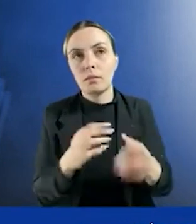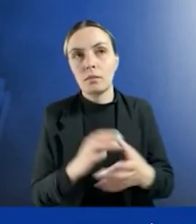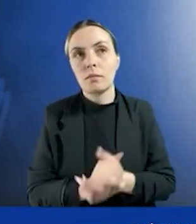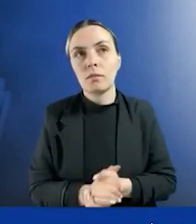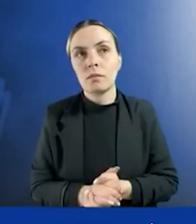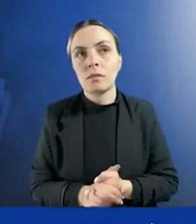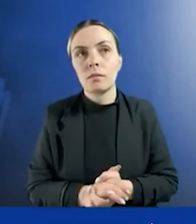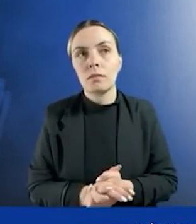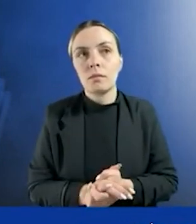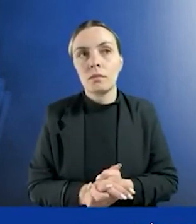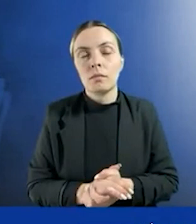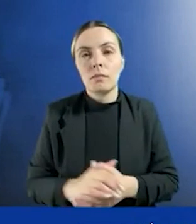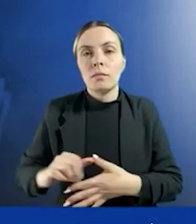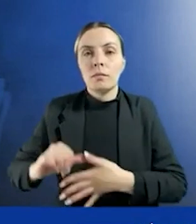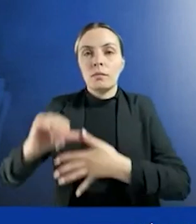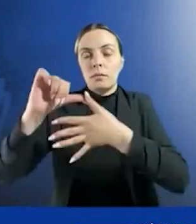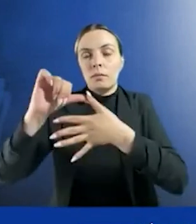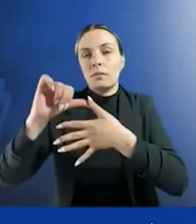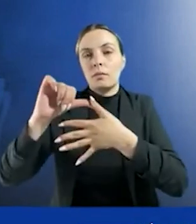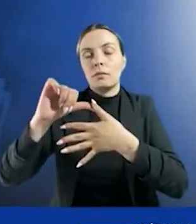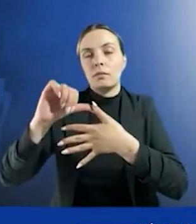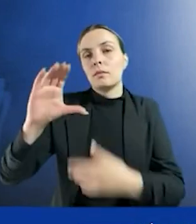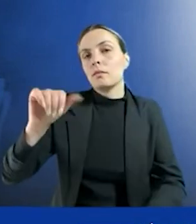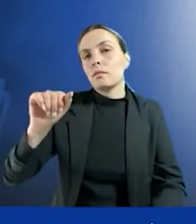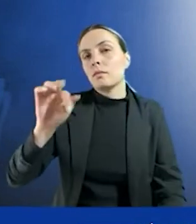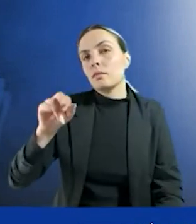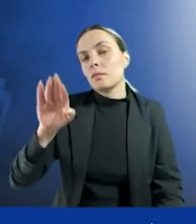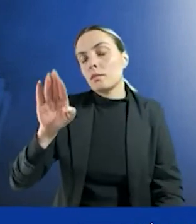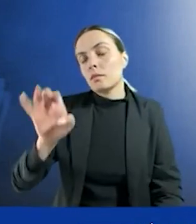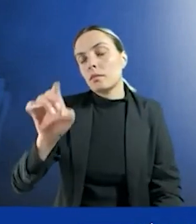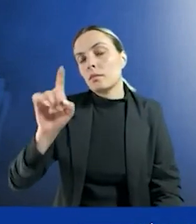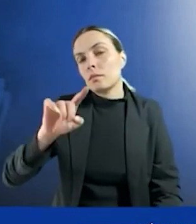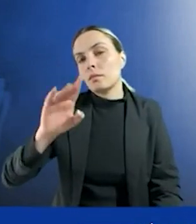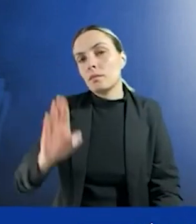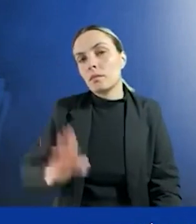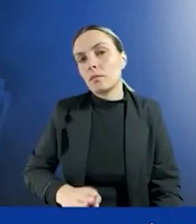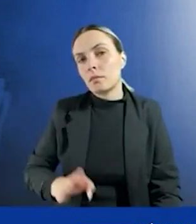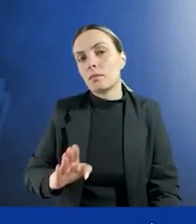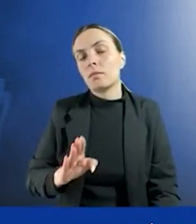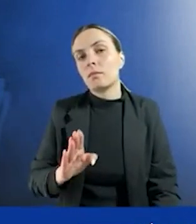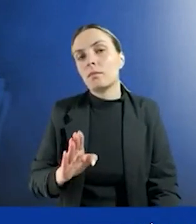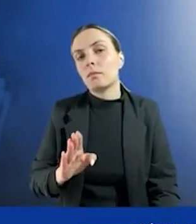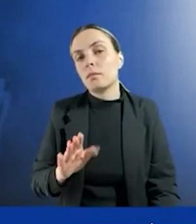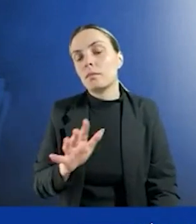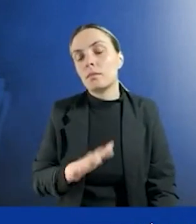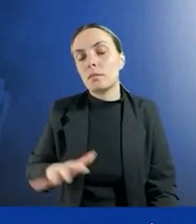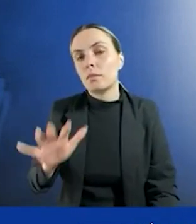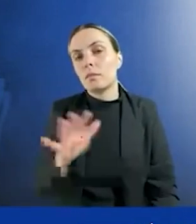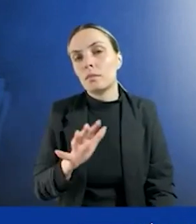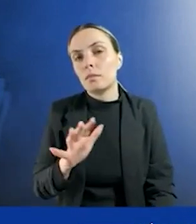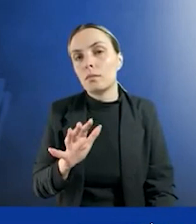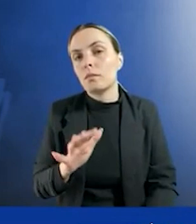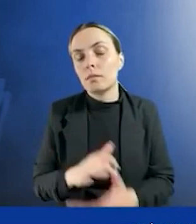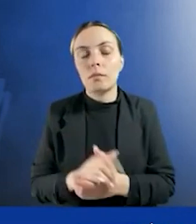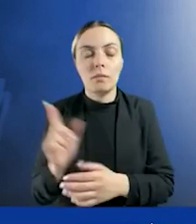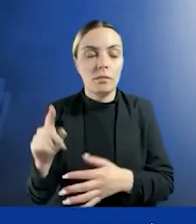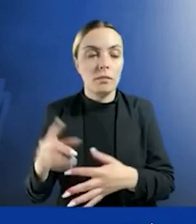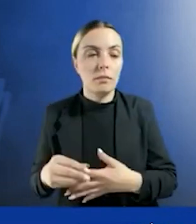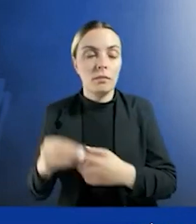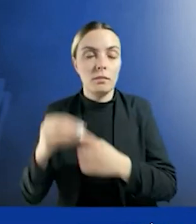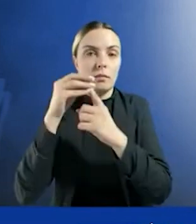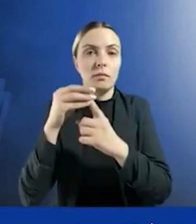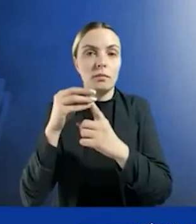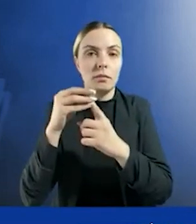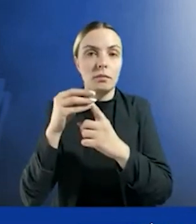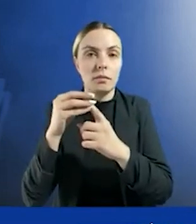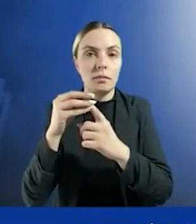América Latina e o Caribe, sendo o Brasil o país expoente nessa região, é o principal exportador de